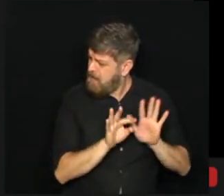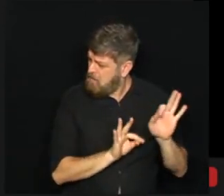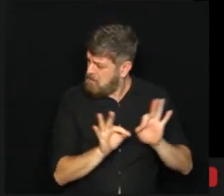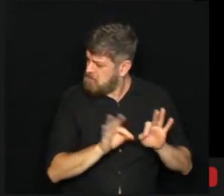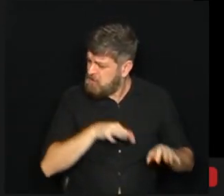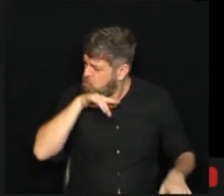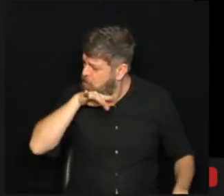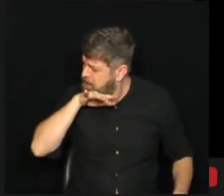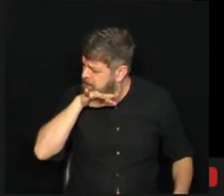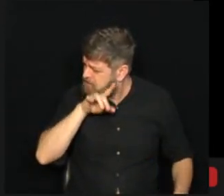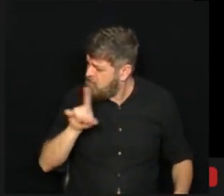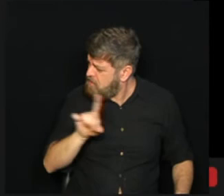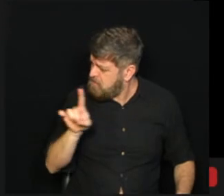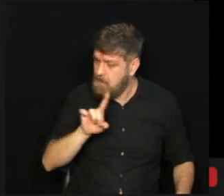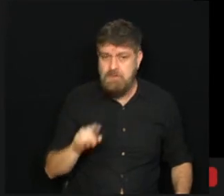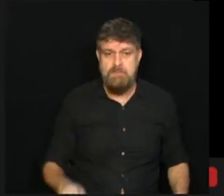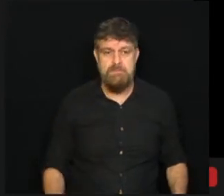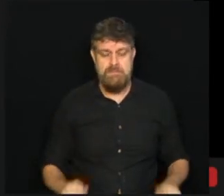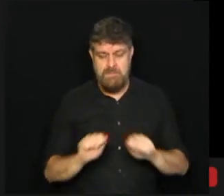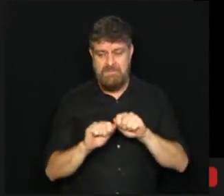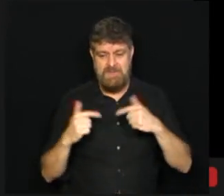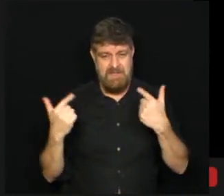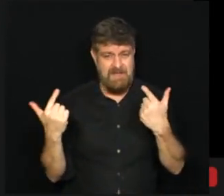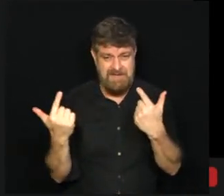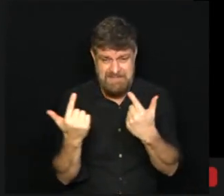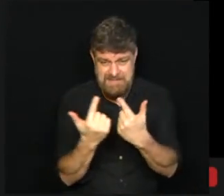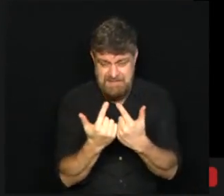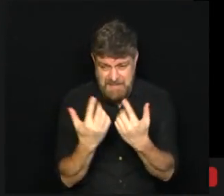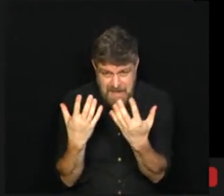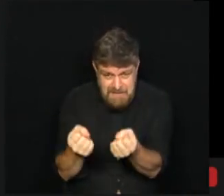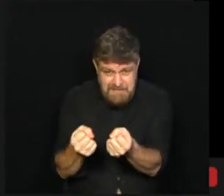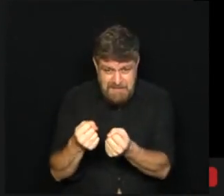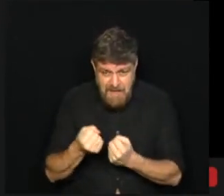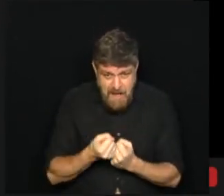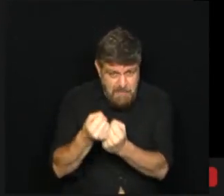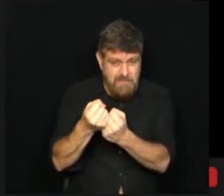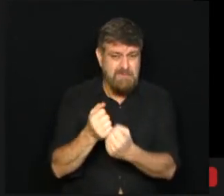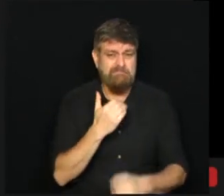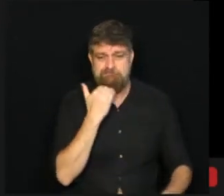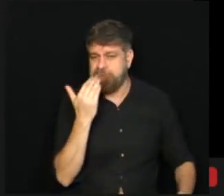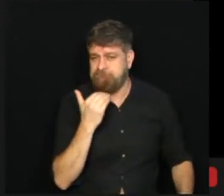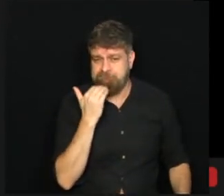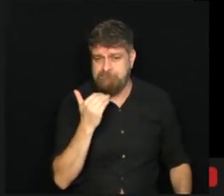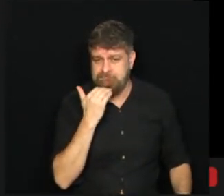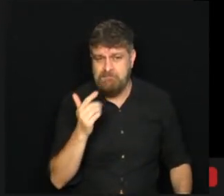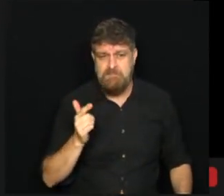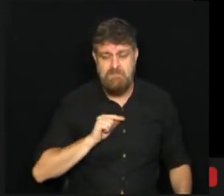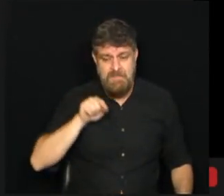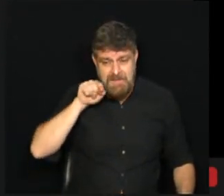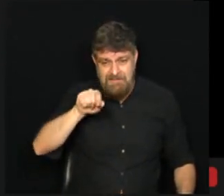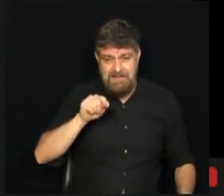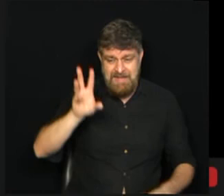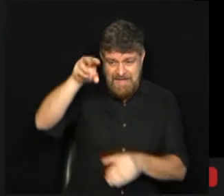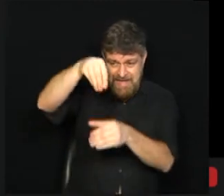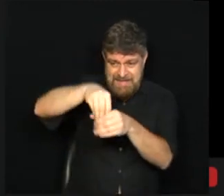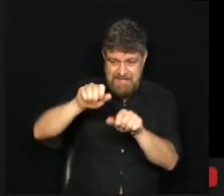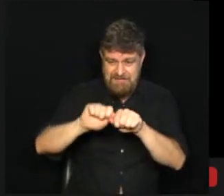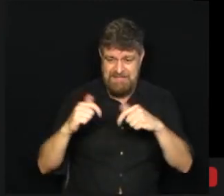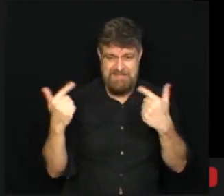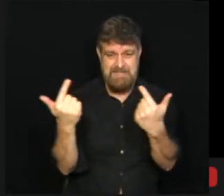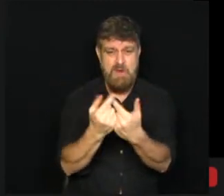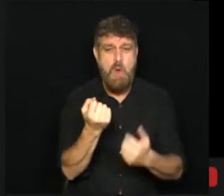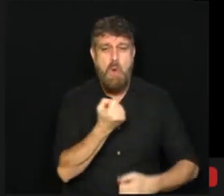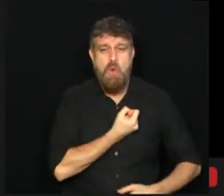a composição da Assembleia não ajuda, né? Porque houve realmente assim, um crescimento do